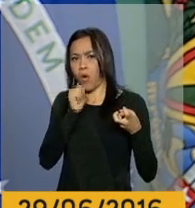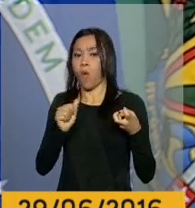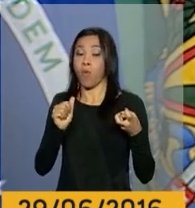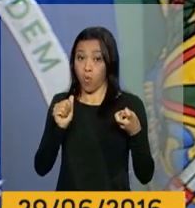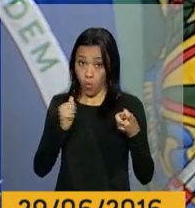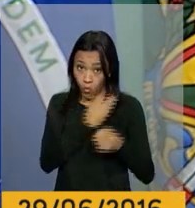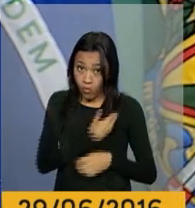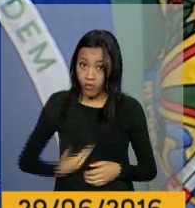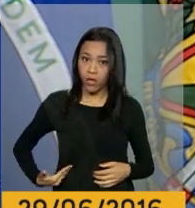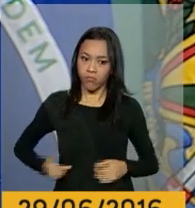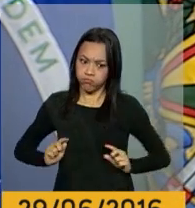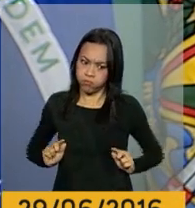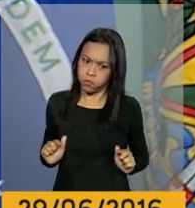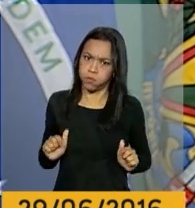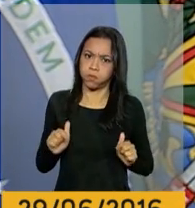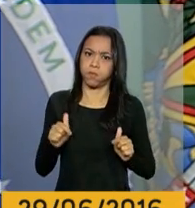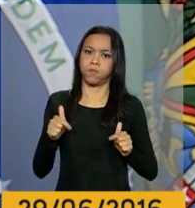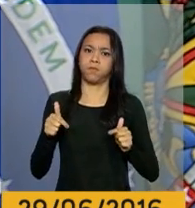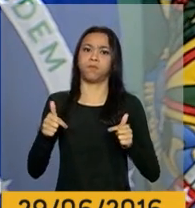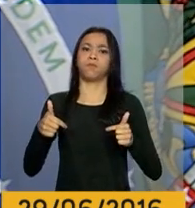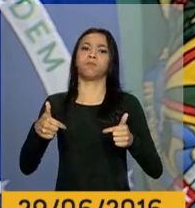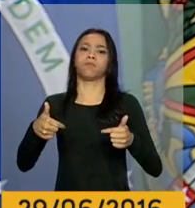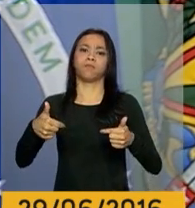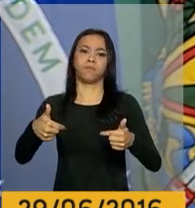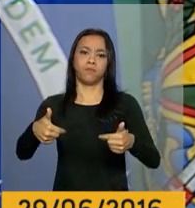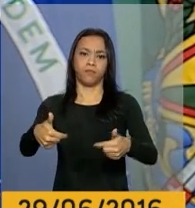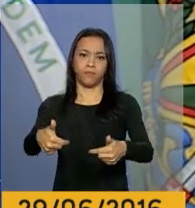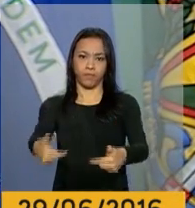trabalhando ativamente. Nós